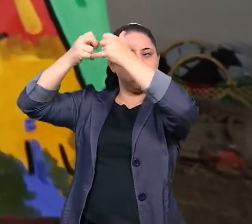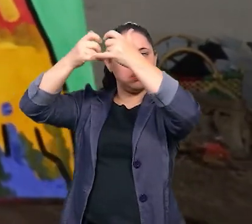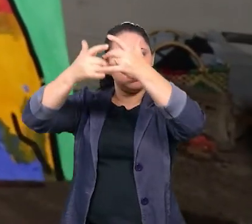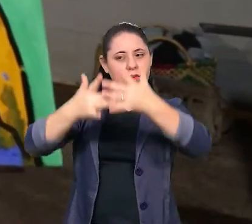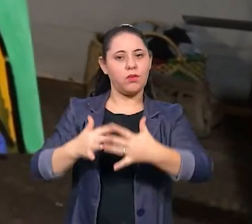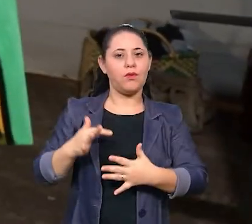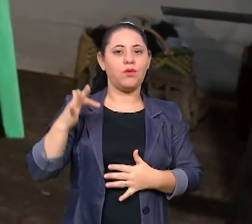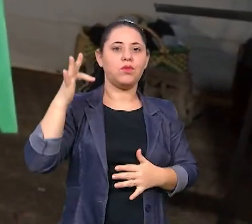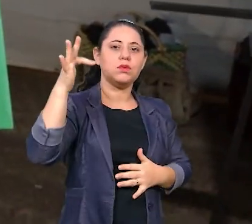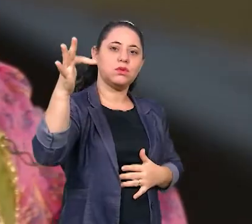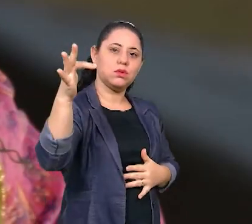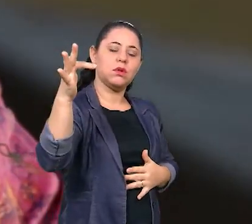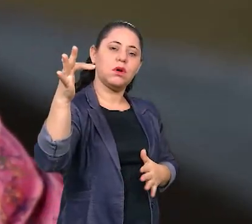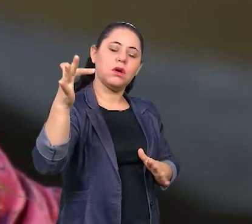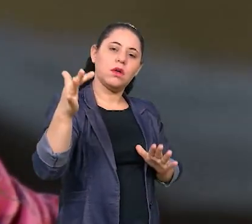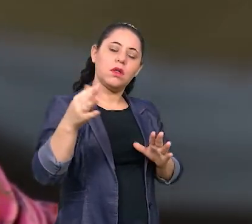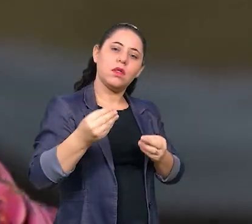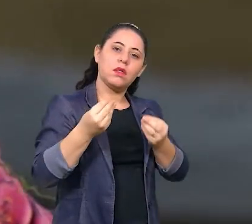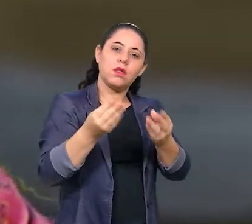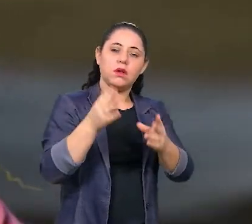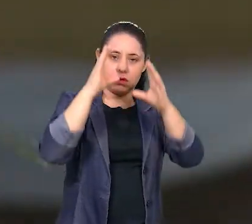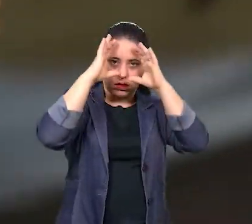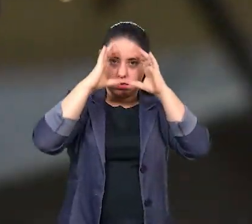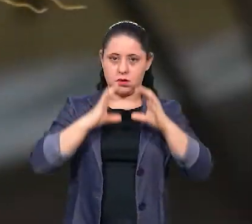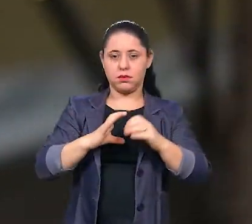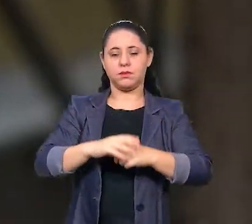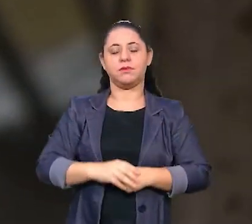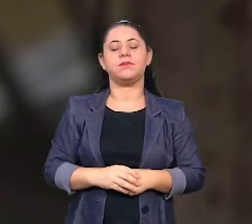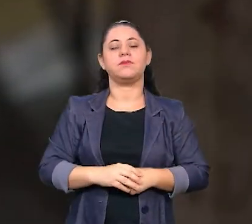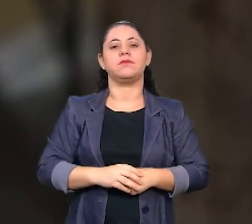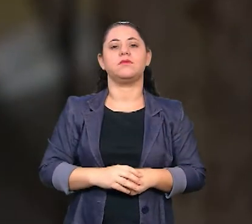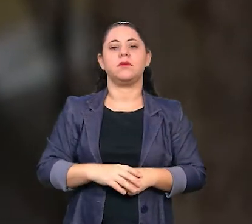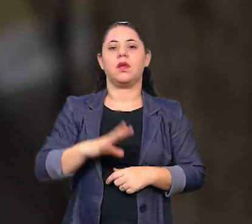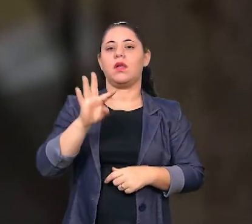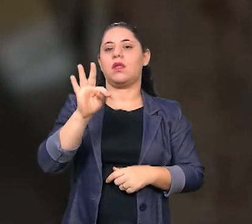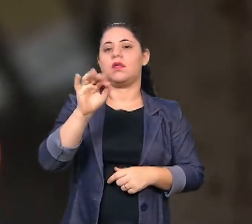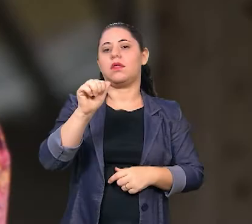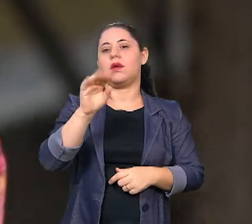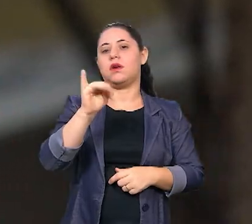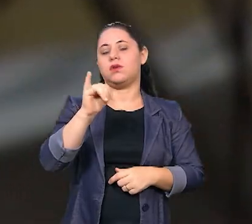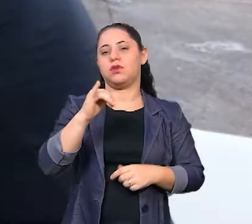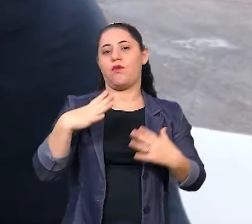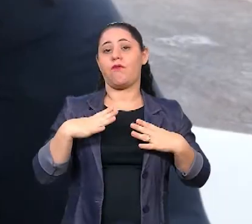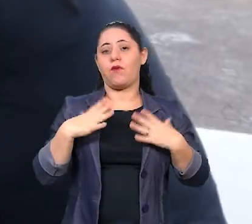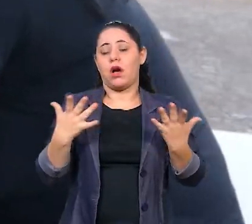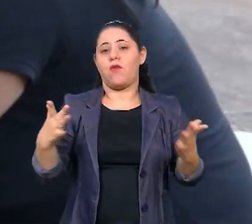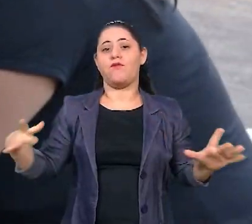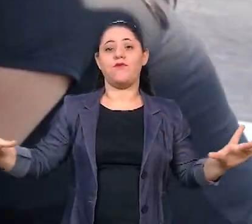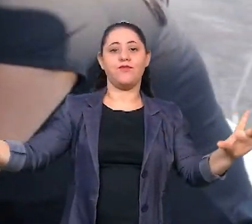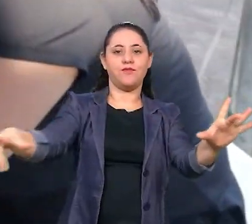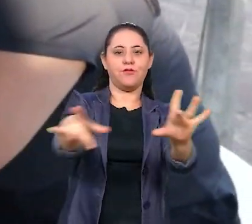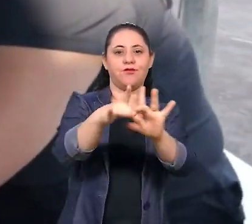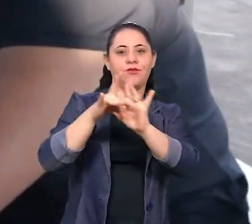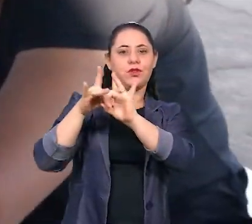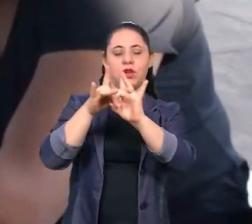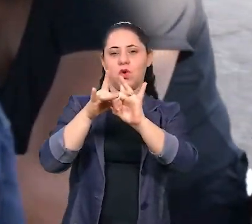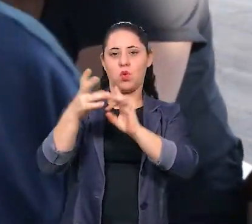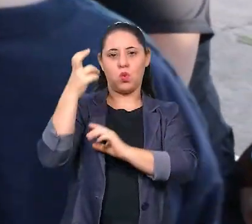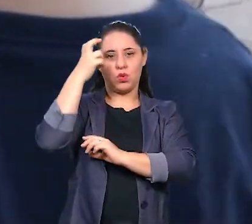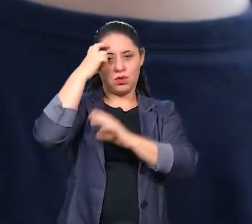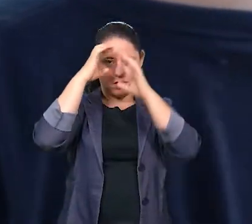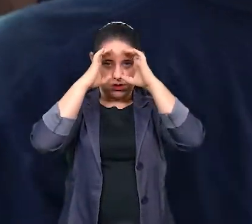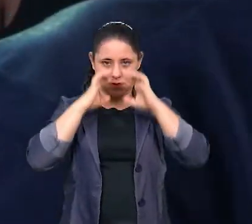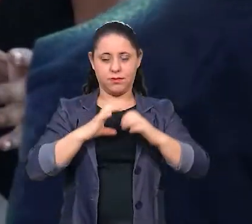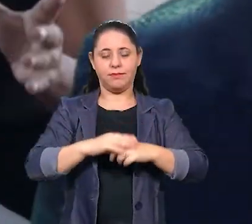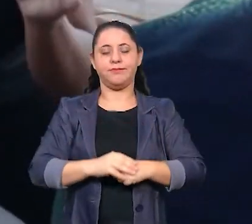aí cidadania. Tati, e o festival, ele é essa junção de cultura e cidadania, né? Sim. E